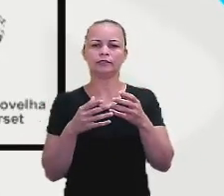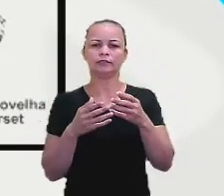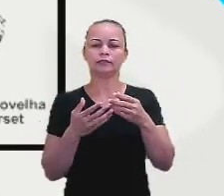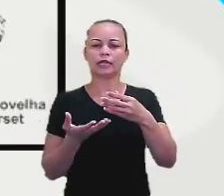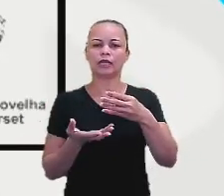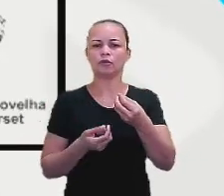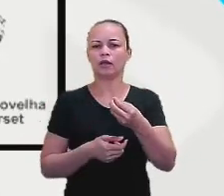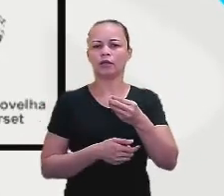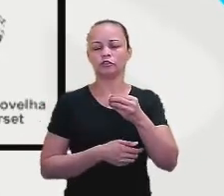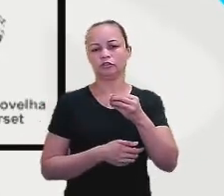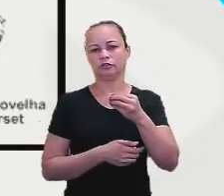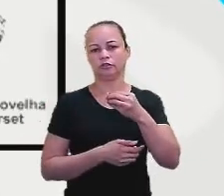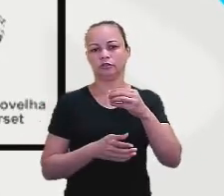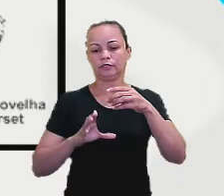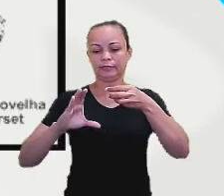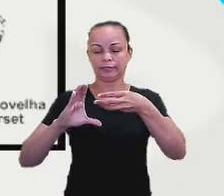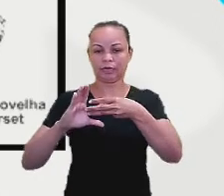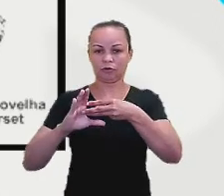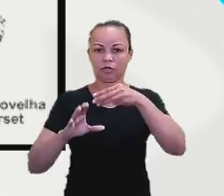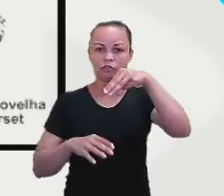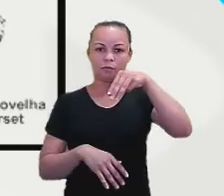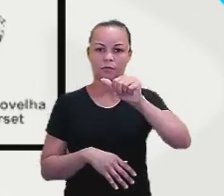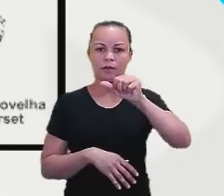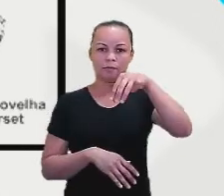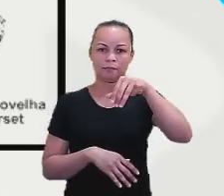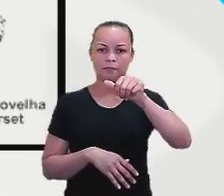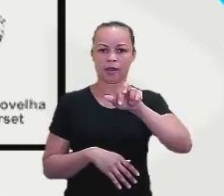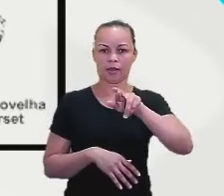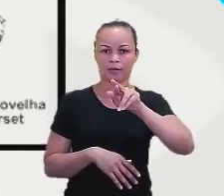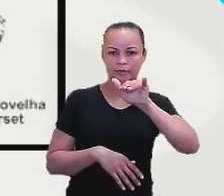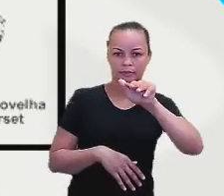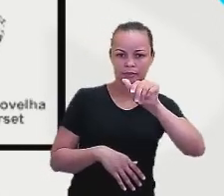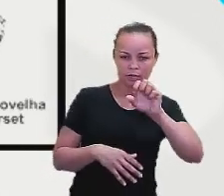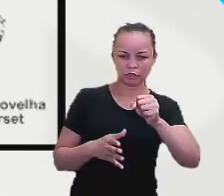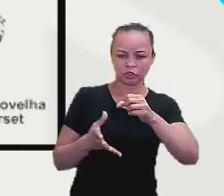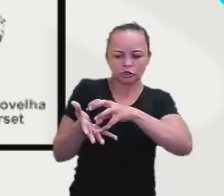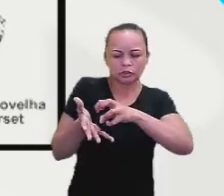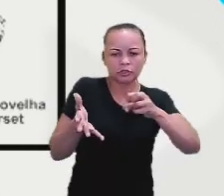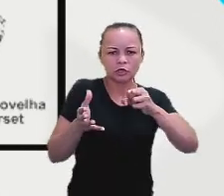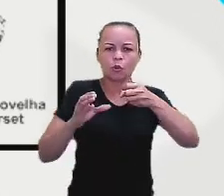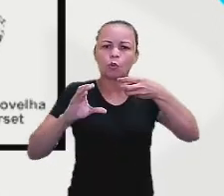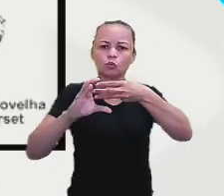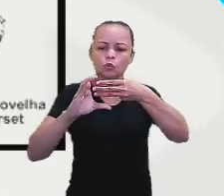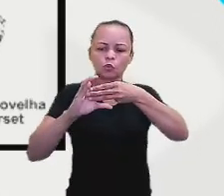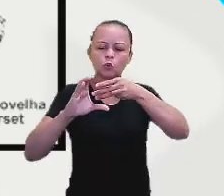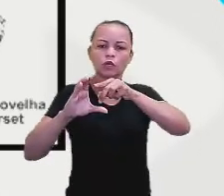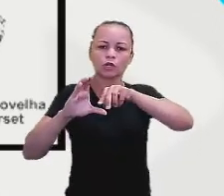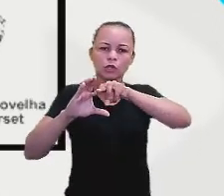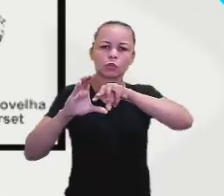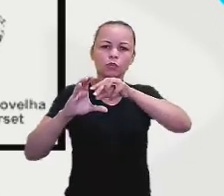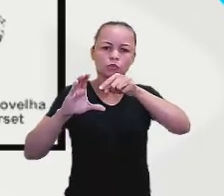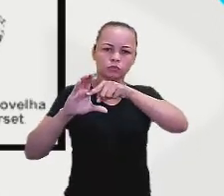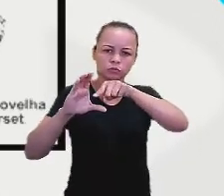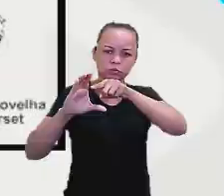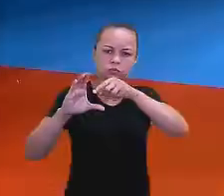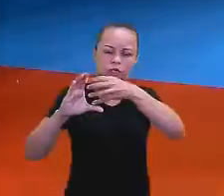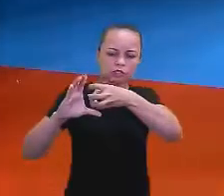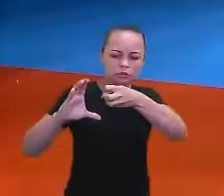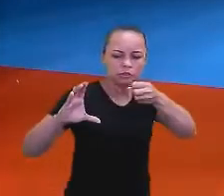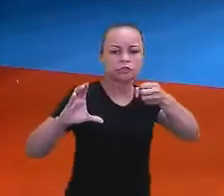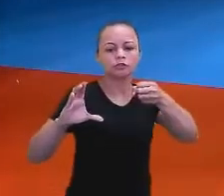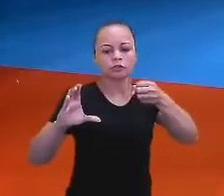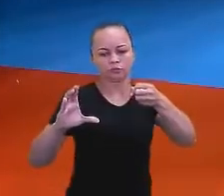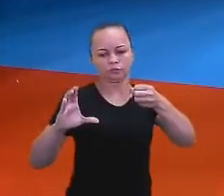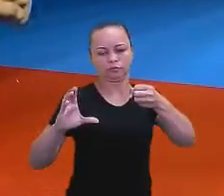as células mamárias, tirou esse material genético, tá? Tirou lá o núcleo, onde está lá todo o patrimônio genético. Esse núcleo